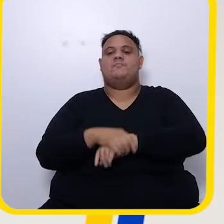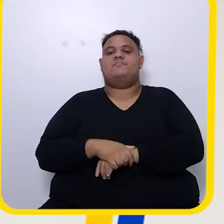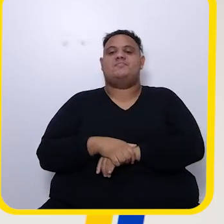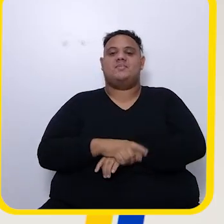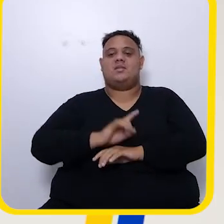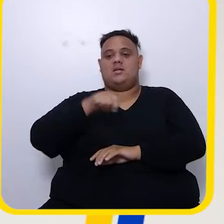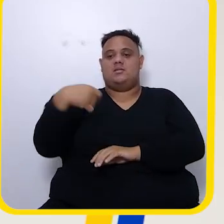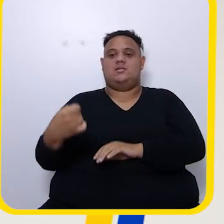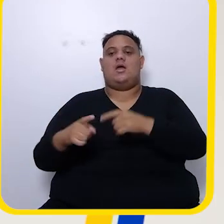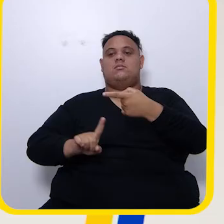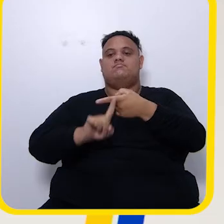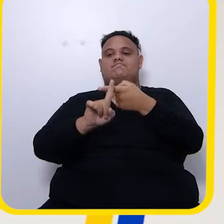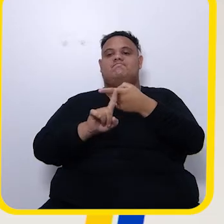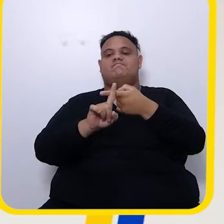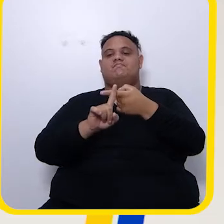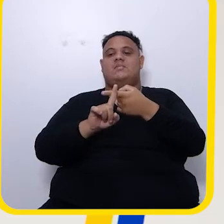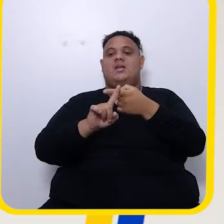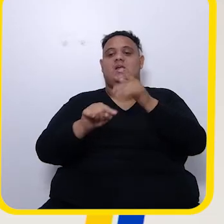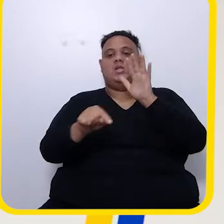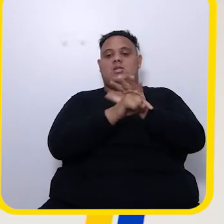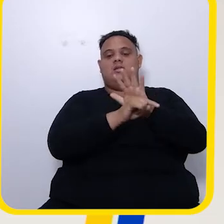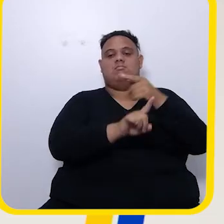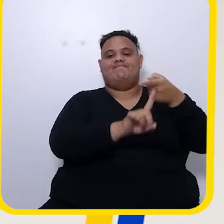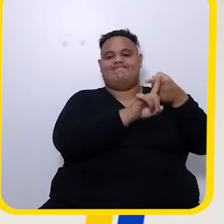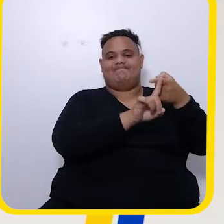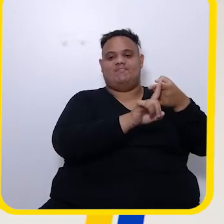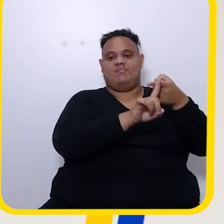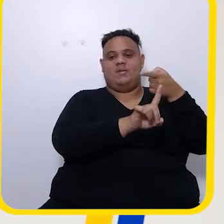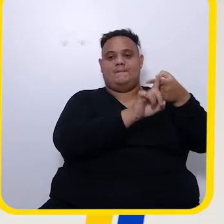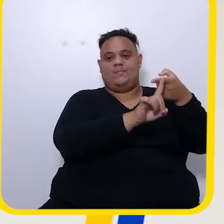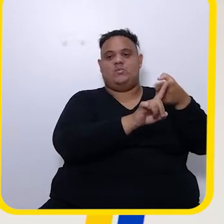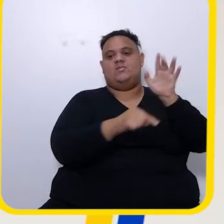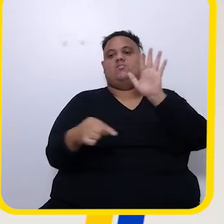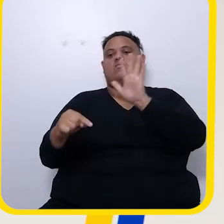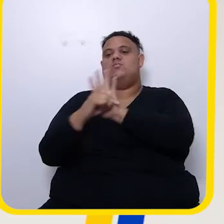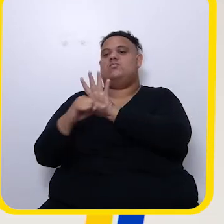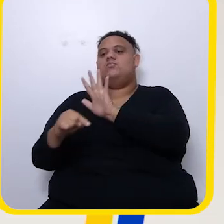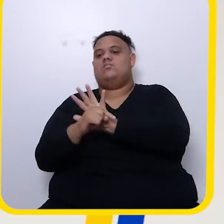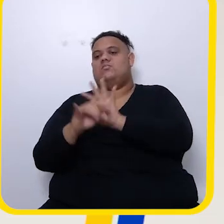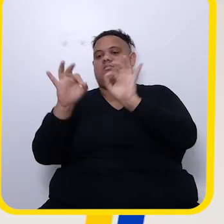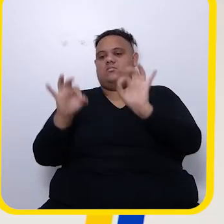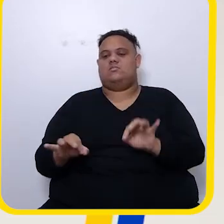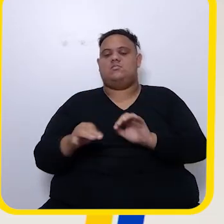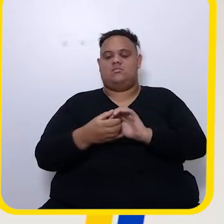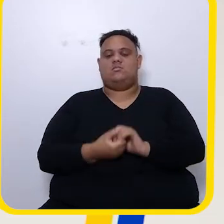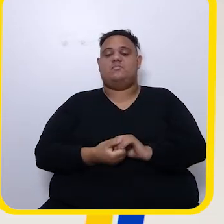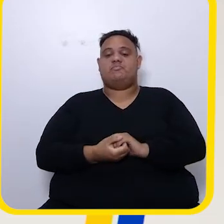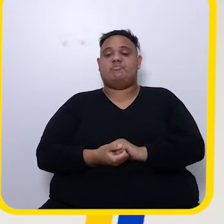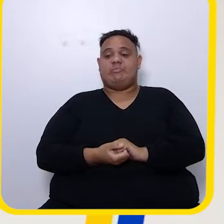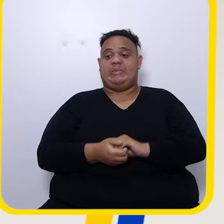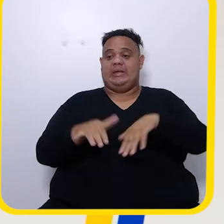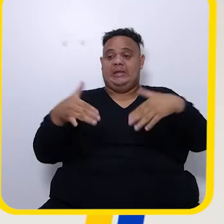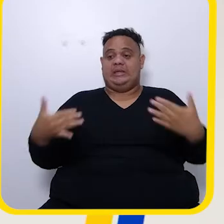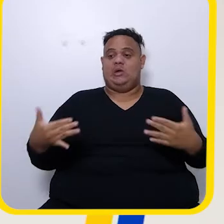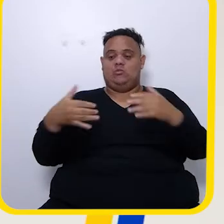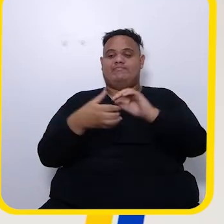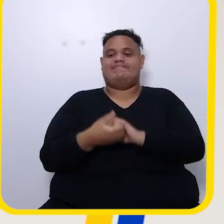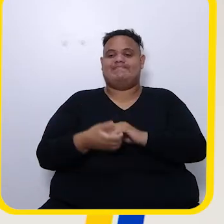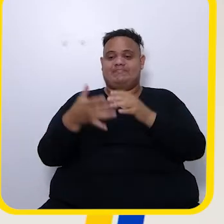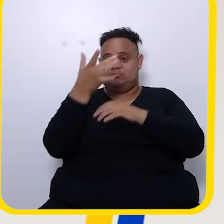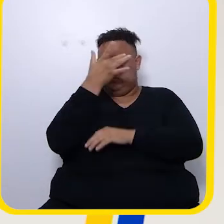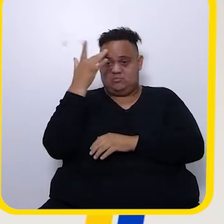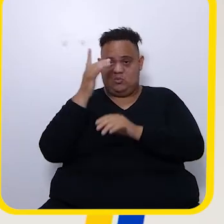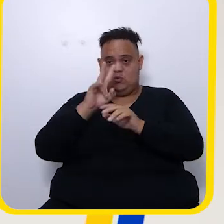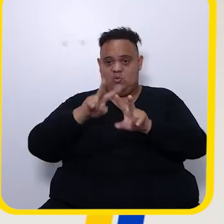os sinais de todo mundo. Quem é negativo fica positivo, quem é positivo fica negativo, certo? Então, olha